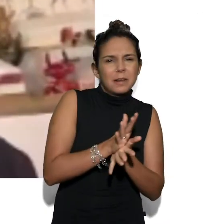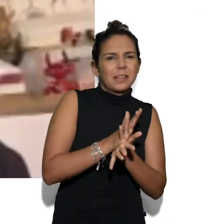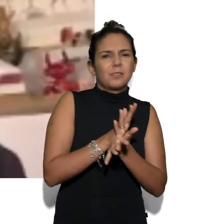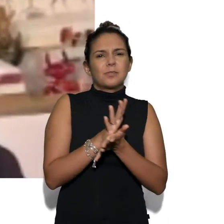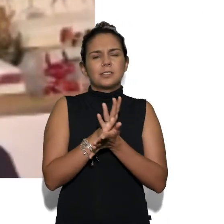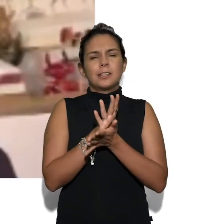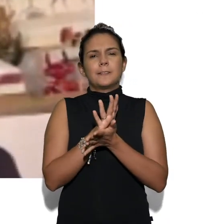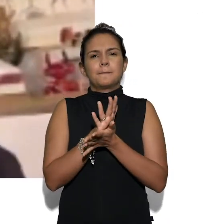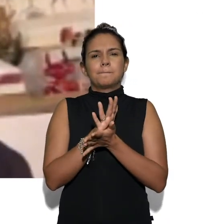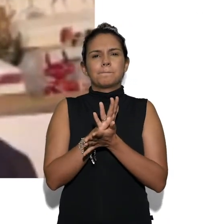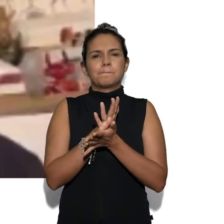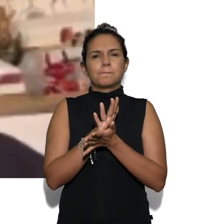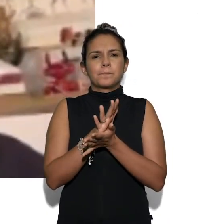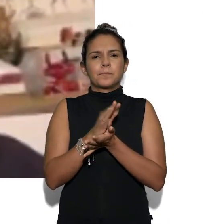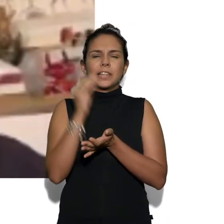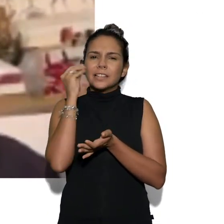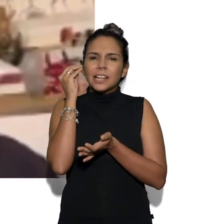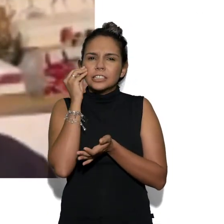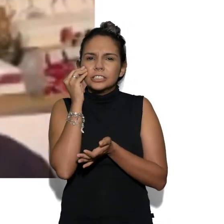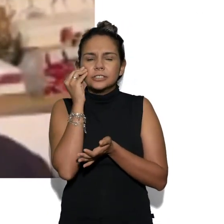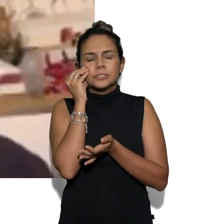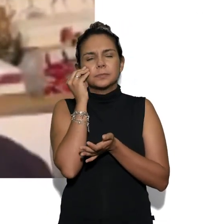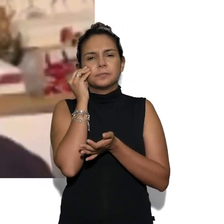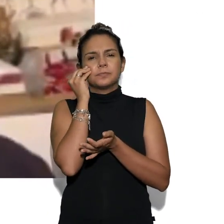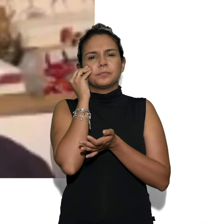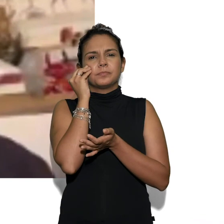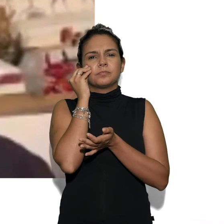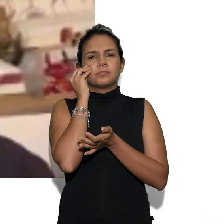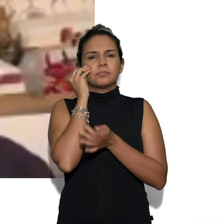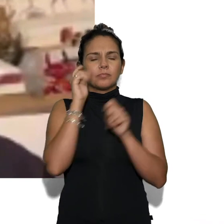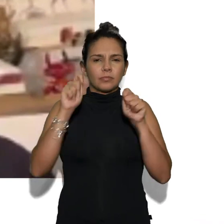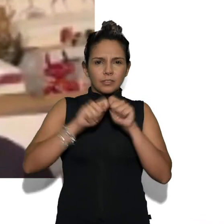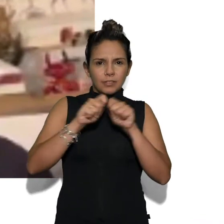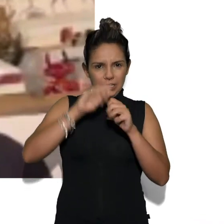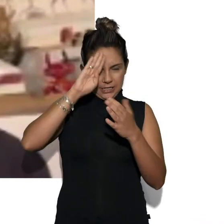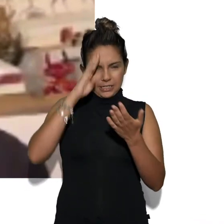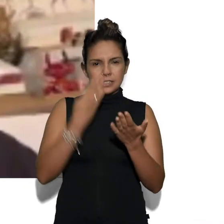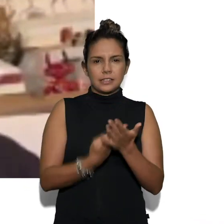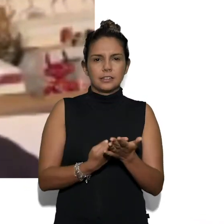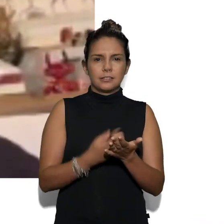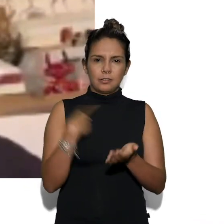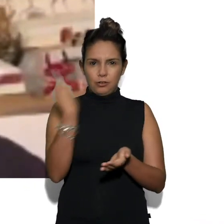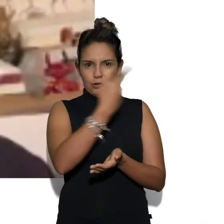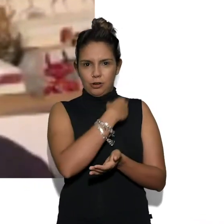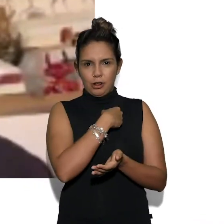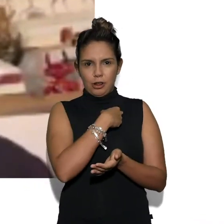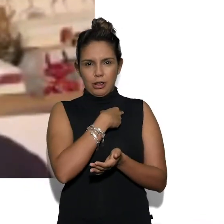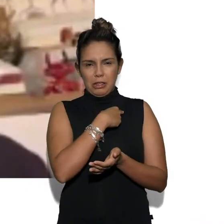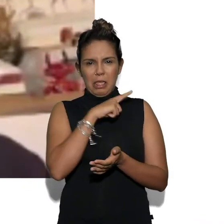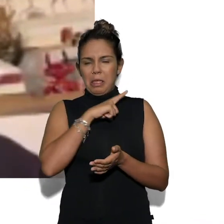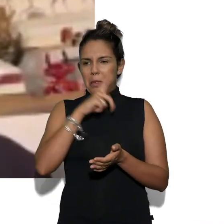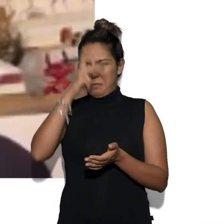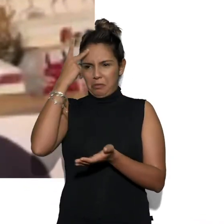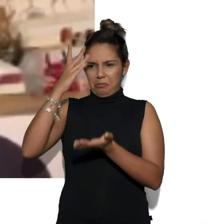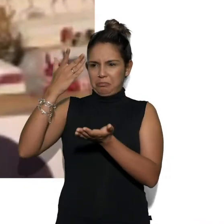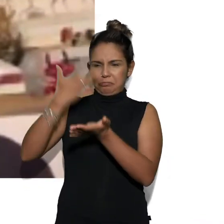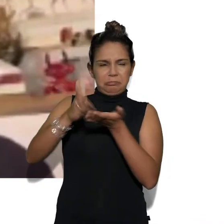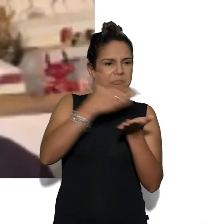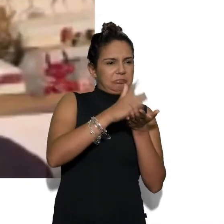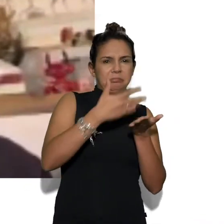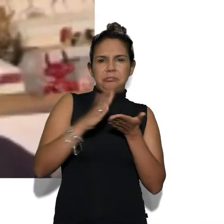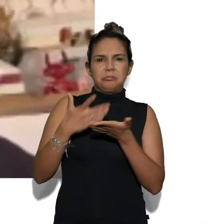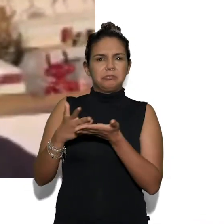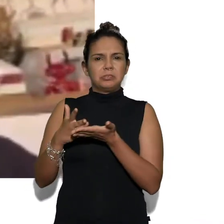todas as tentativas de fazer crer que há gente que é menos gente, contra